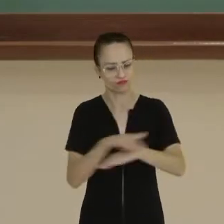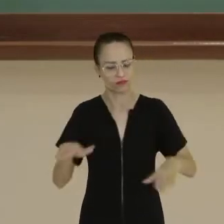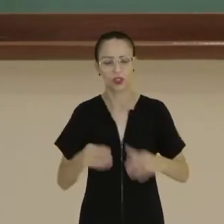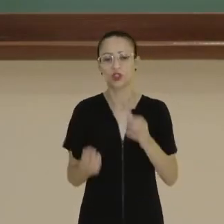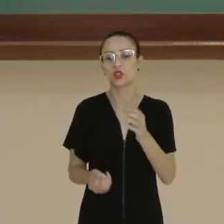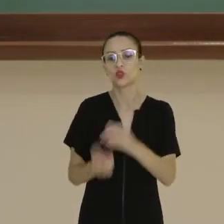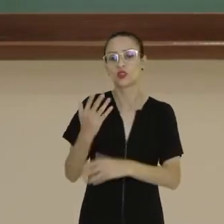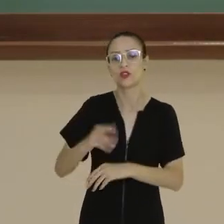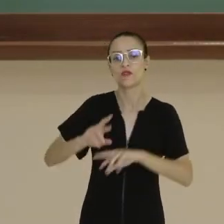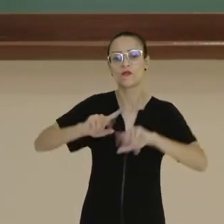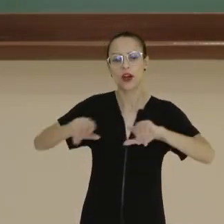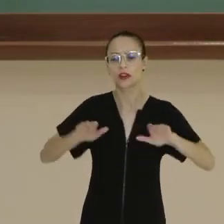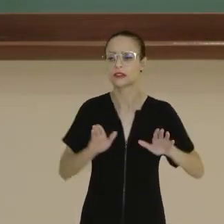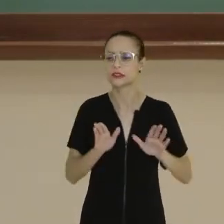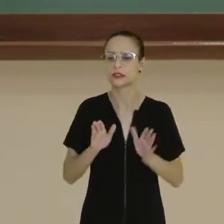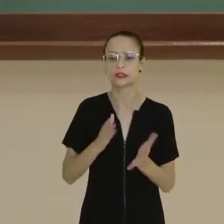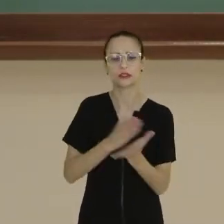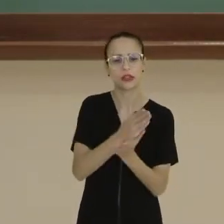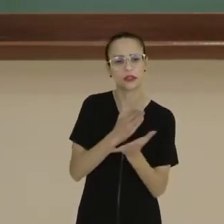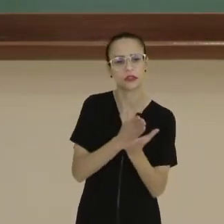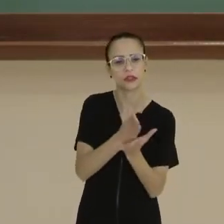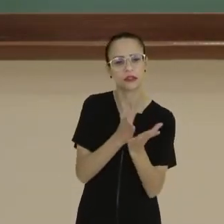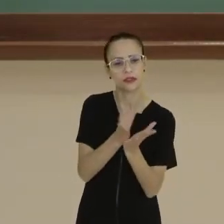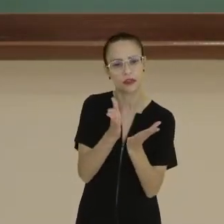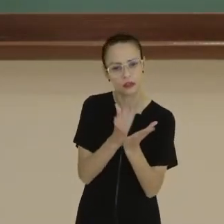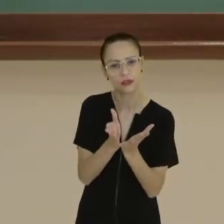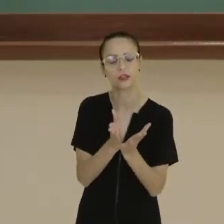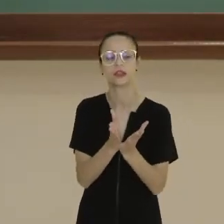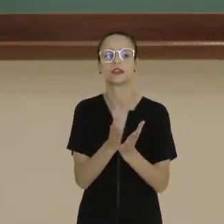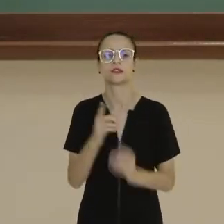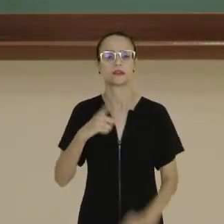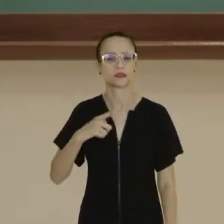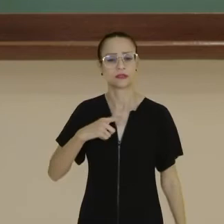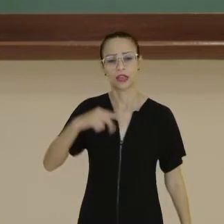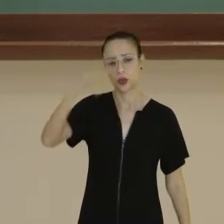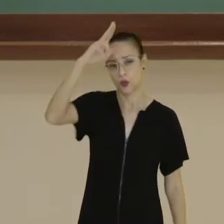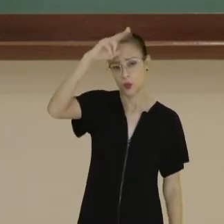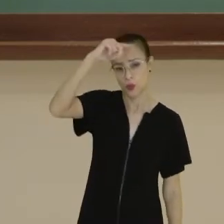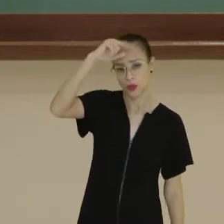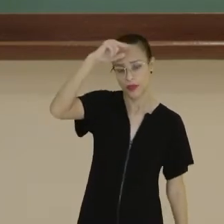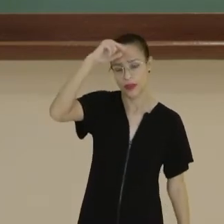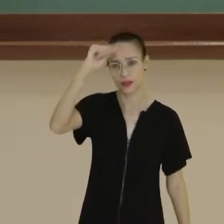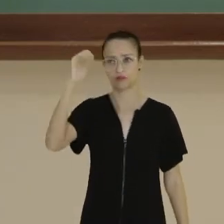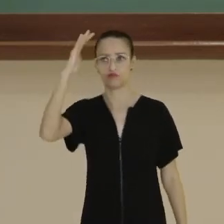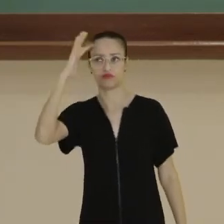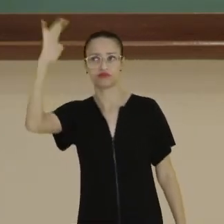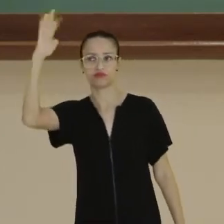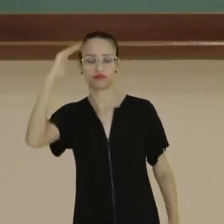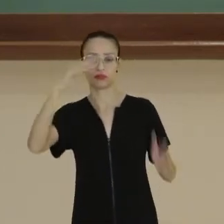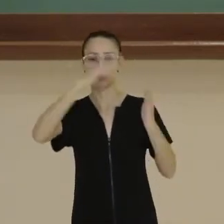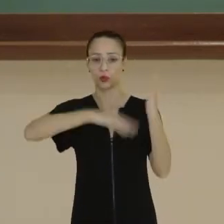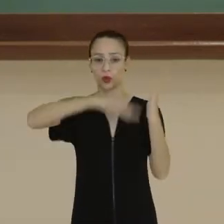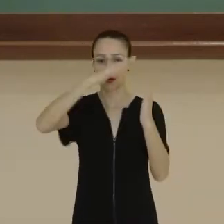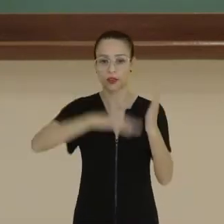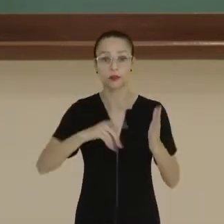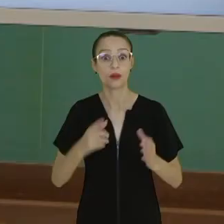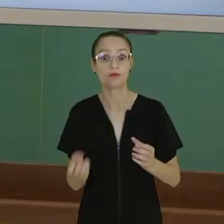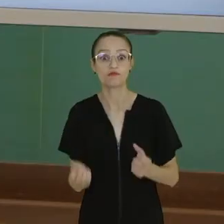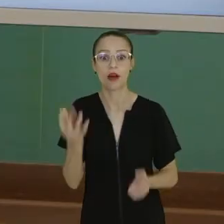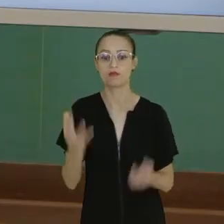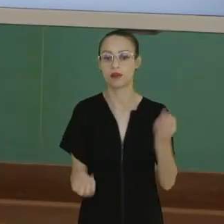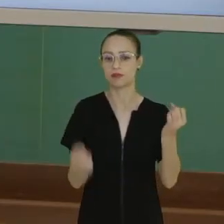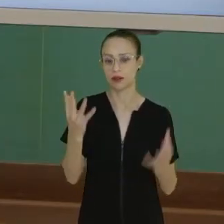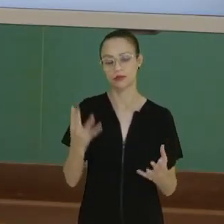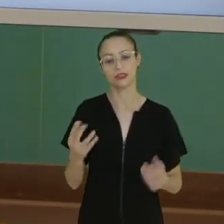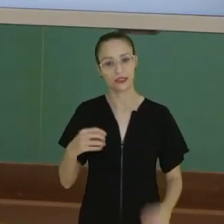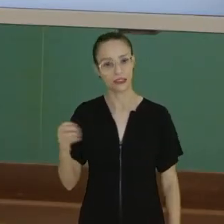várias vertentes diferentes, né? Dadaísmo, surrealismo, sempre querendo inovar. Muito bacana,